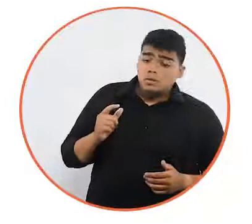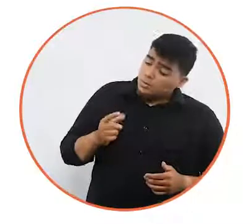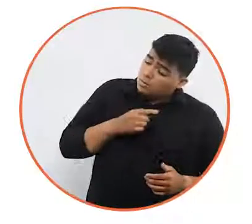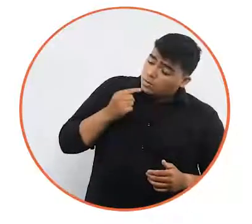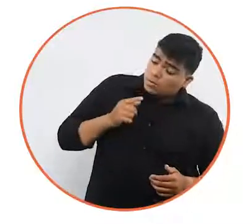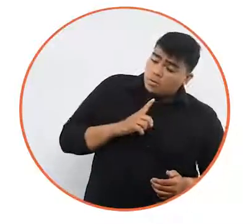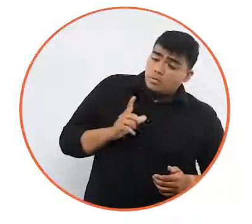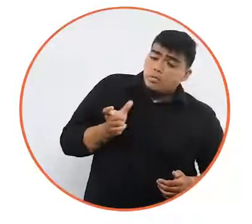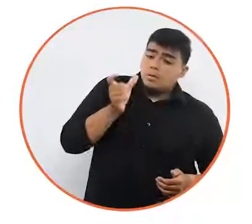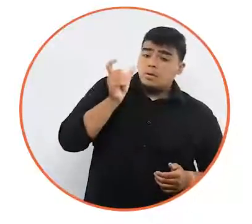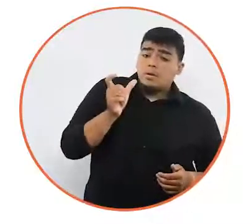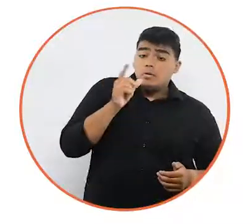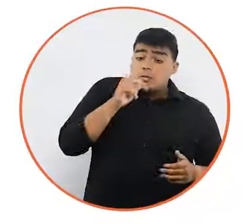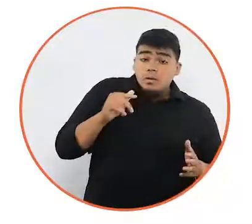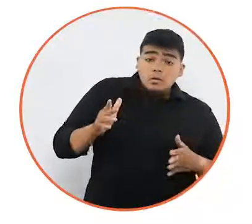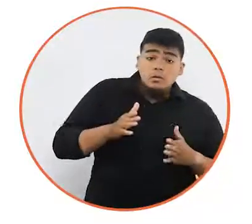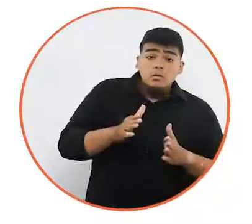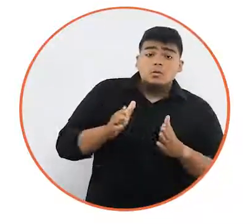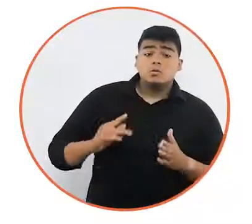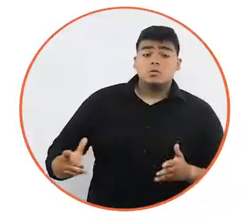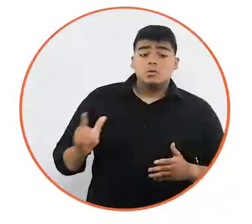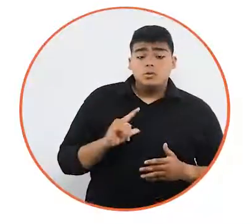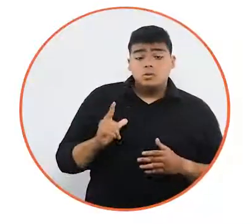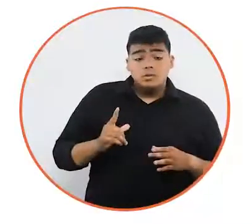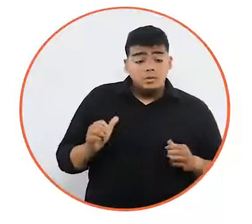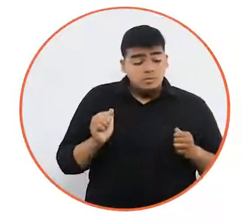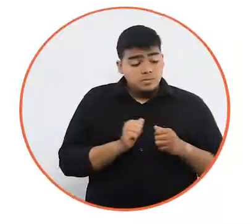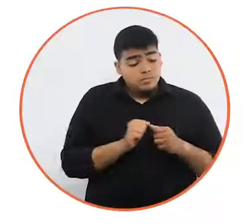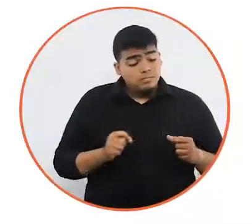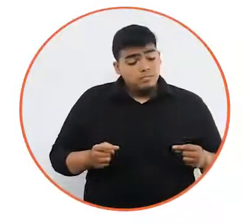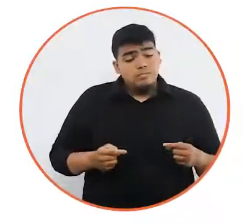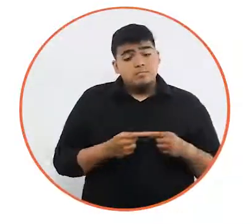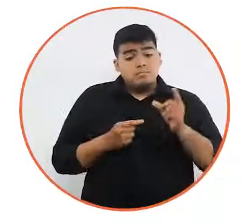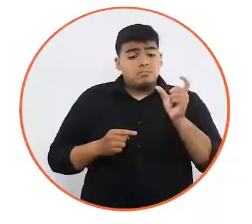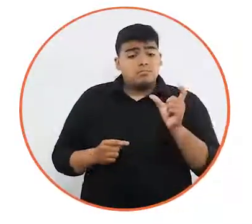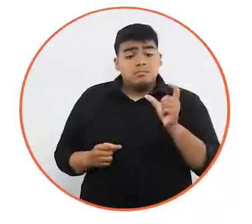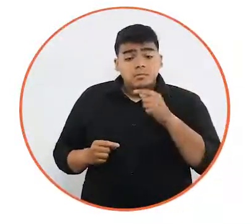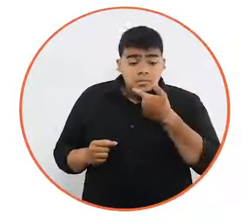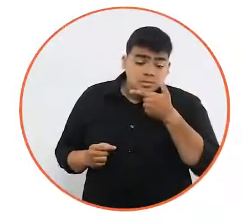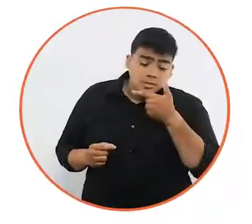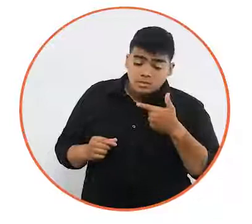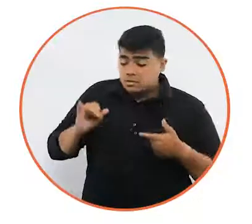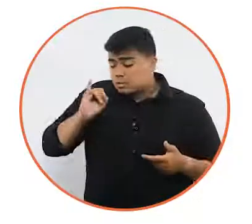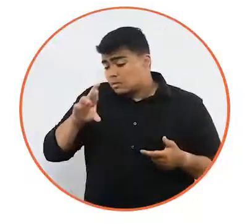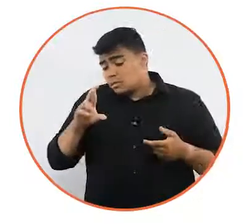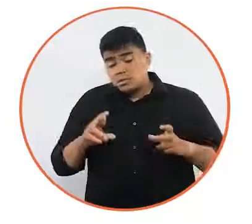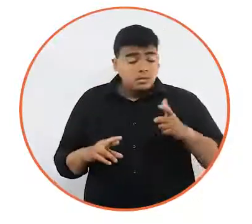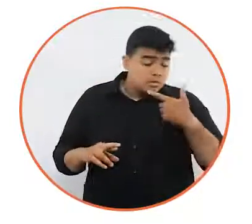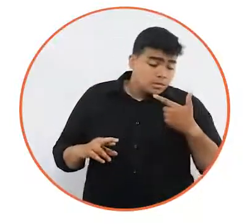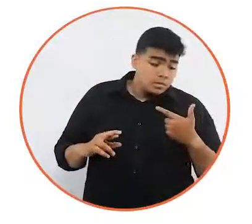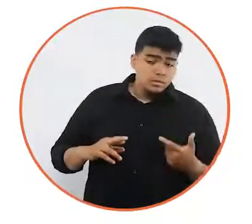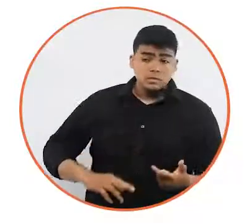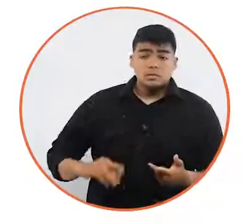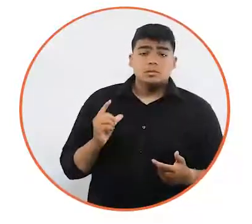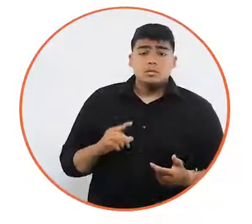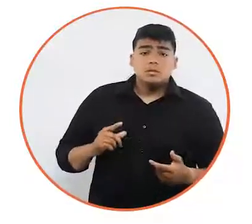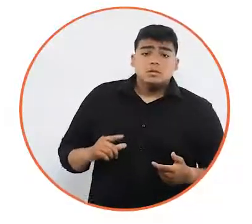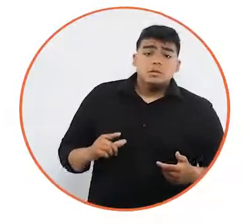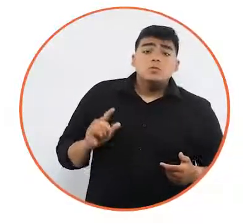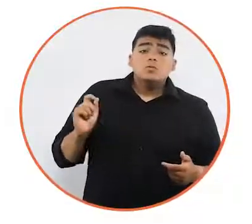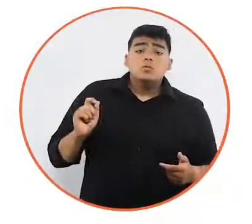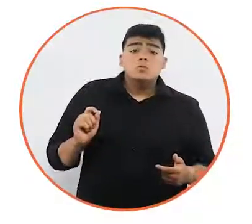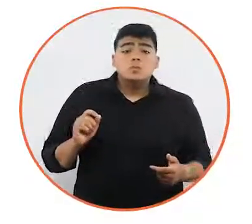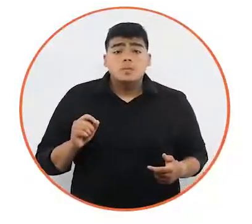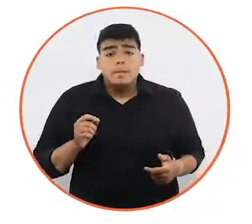você tem a palavra rio, que também se forma com a palavra ir. Né? Se você lê rir, ir. Né? Ou seja, o rio